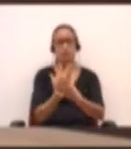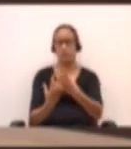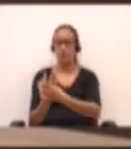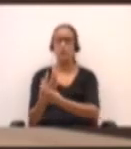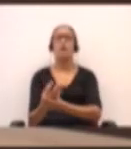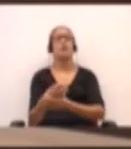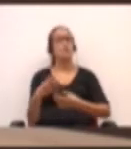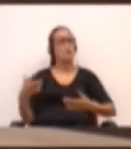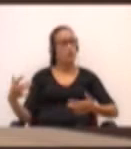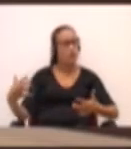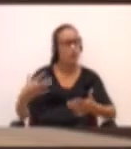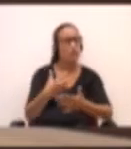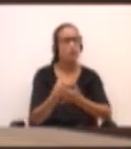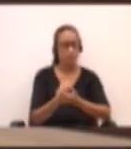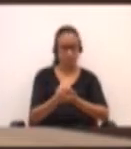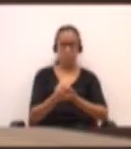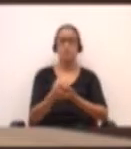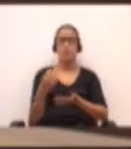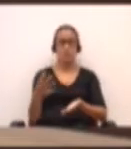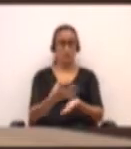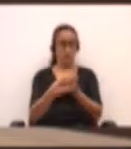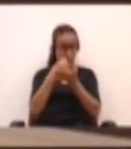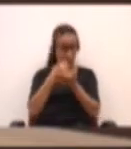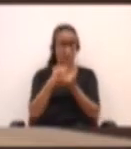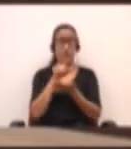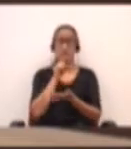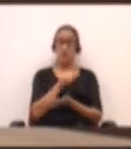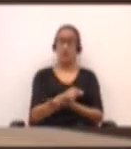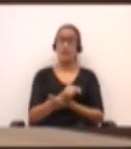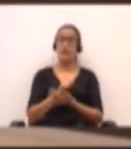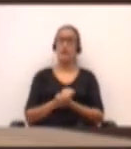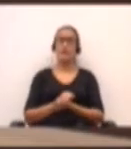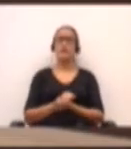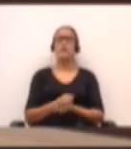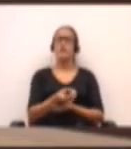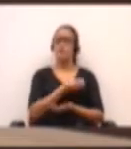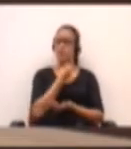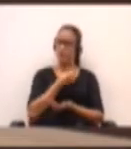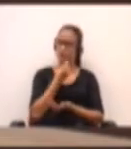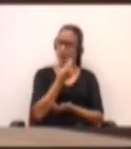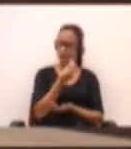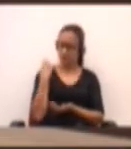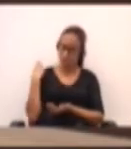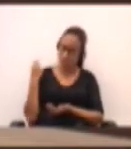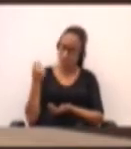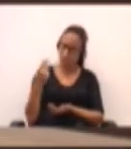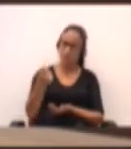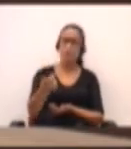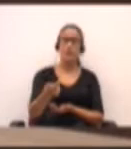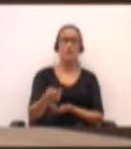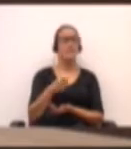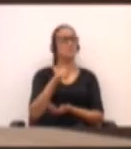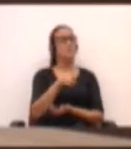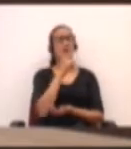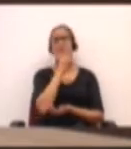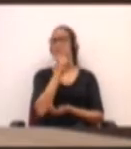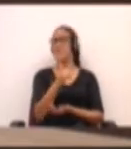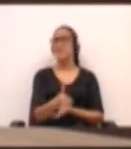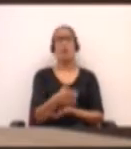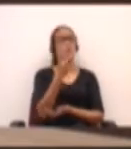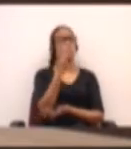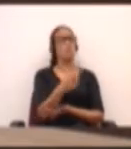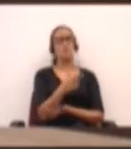organizados através de uma cooperativa para fornecimento de alimentos para Ceprosom. Mesmo assim, continuam sem energia